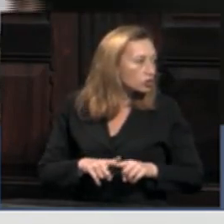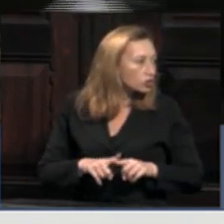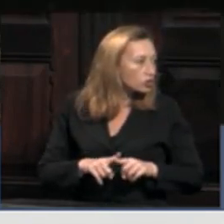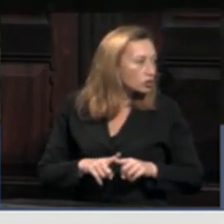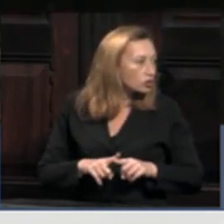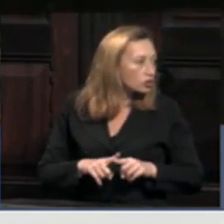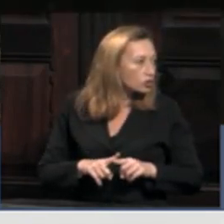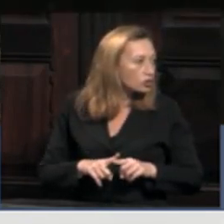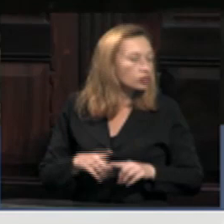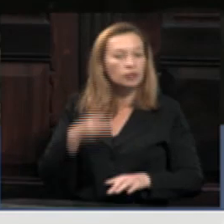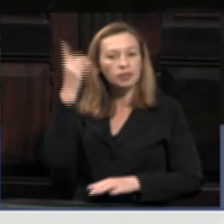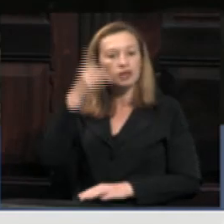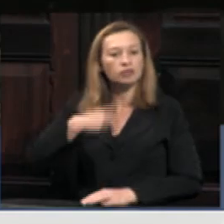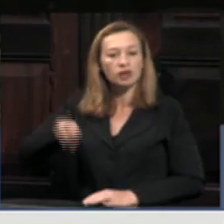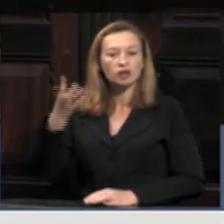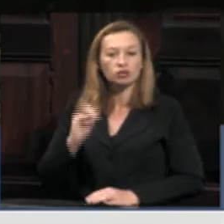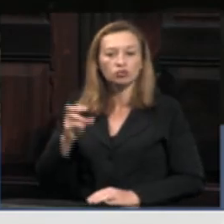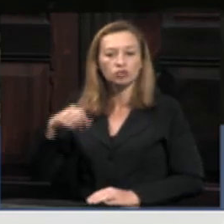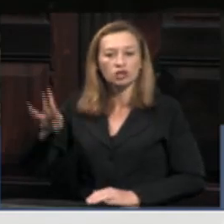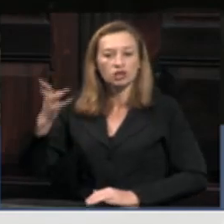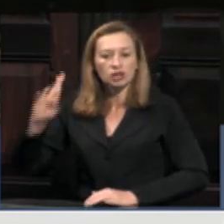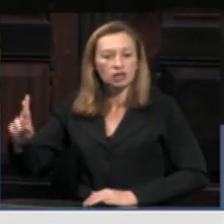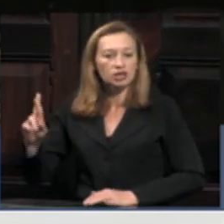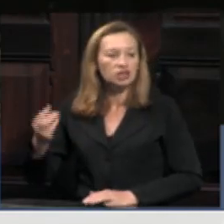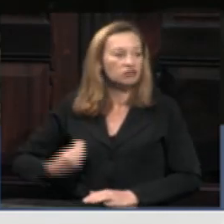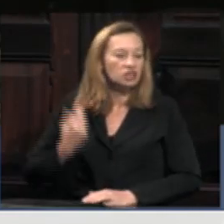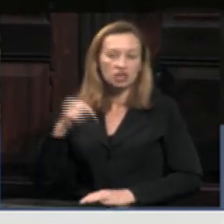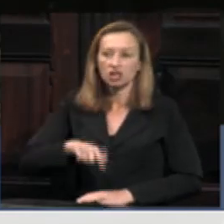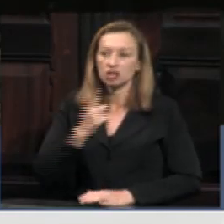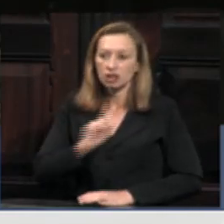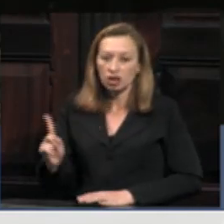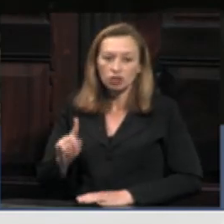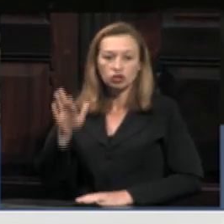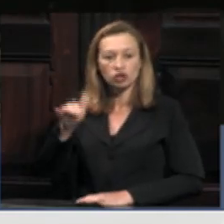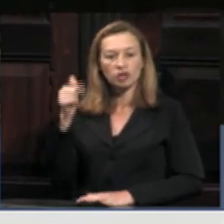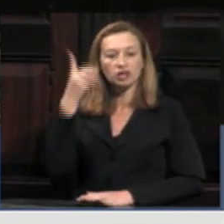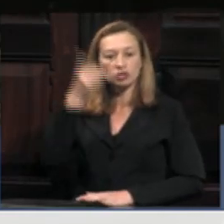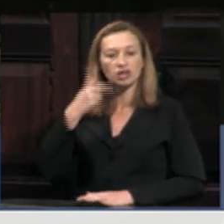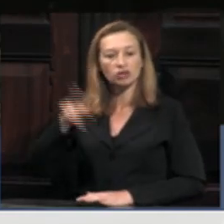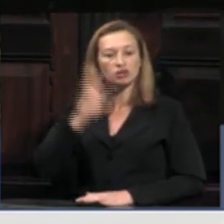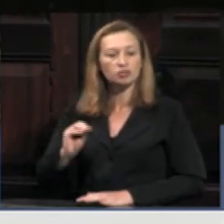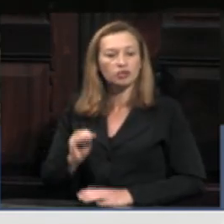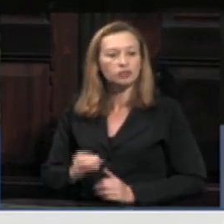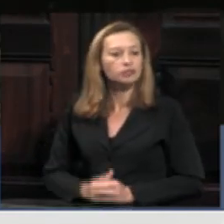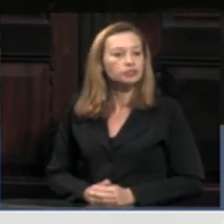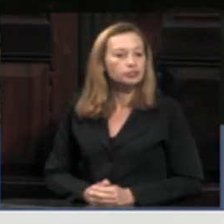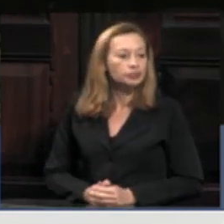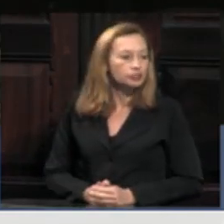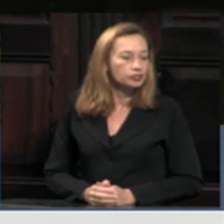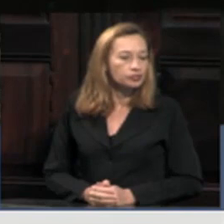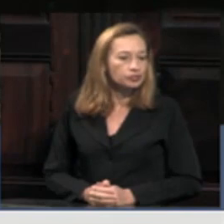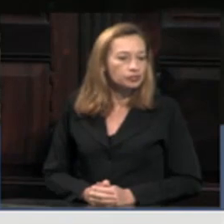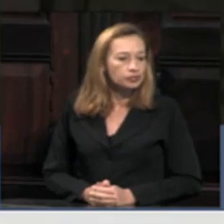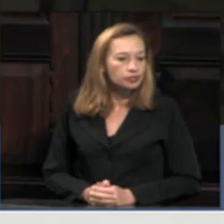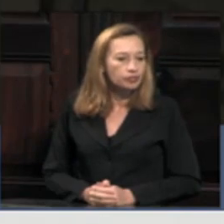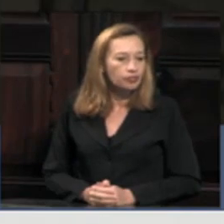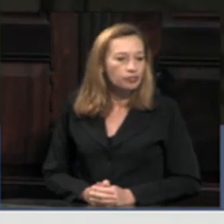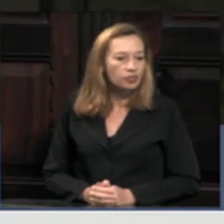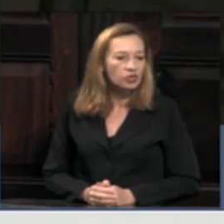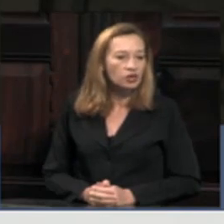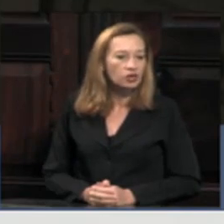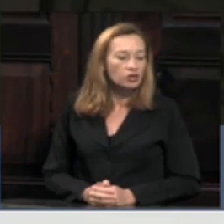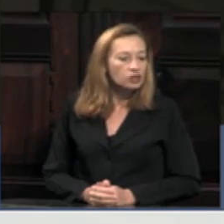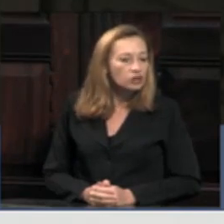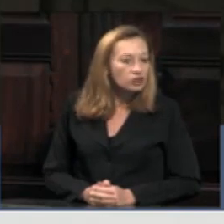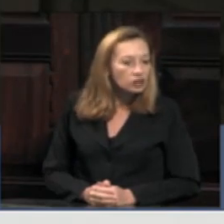Constitucionais, deputado Marcos Miller. Não estando presente, designo deputado Luiz Paulo. Veto parcial,